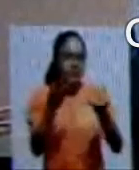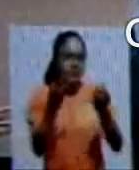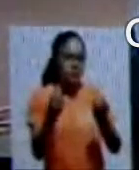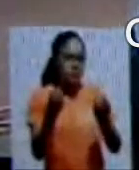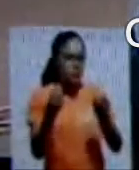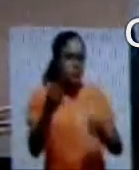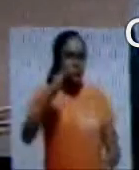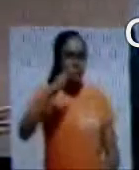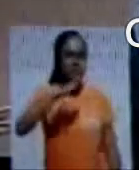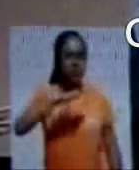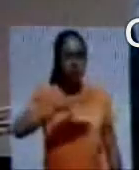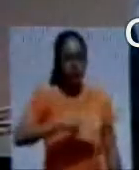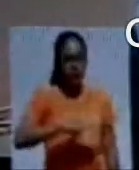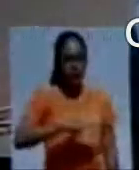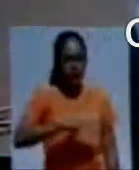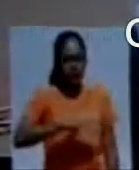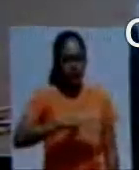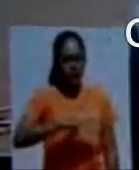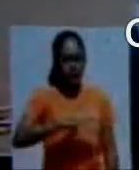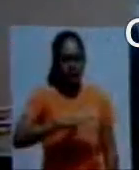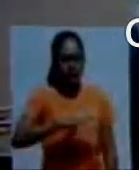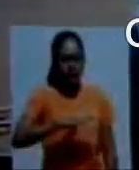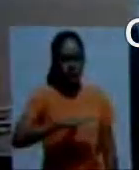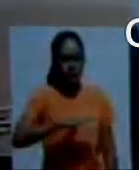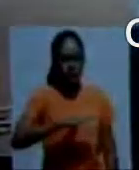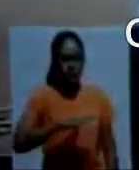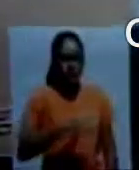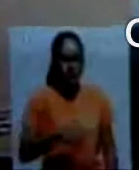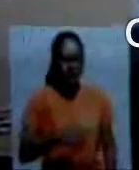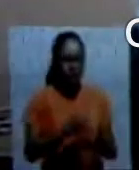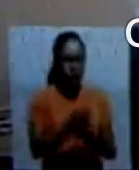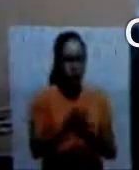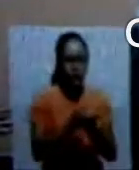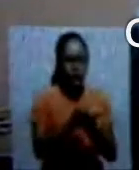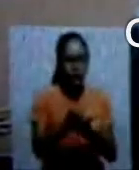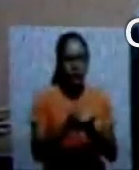morfina. Então me falaram, cada vez que doer você aperta.